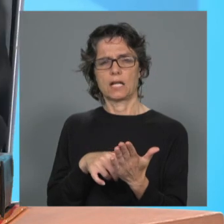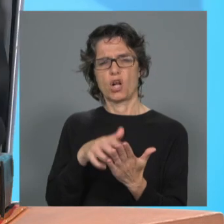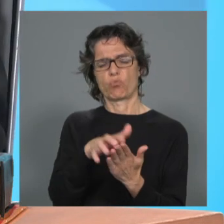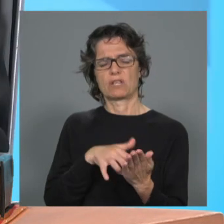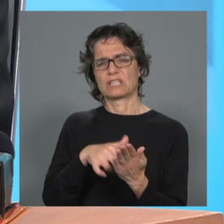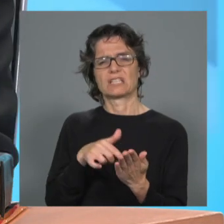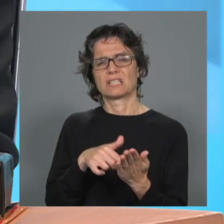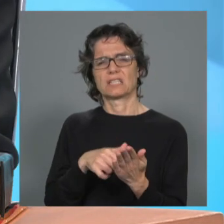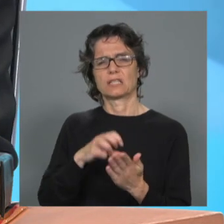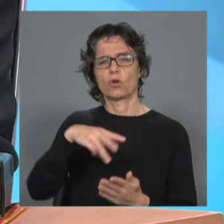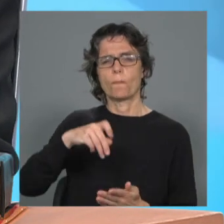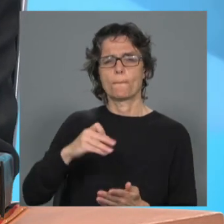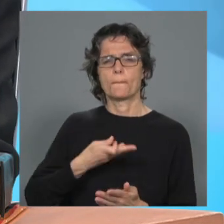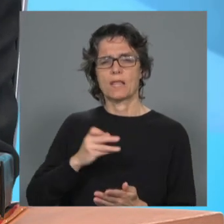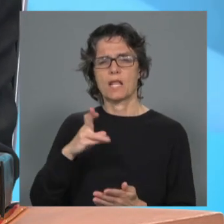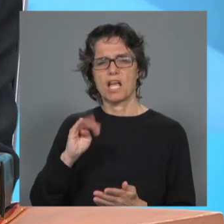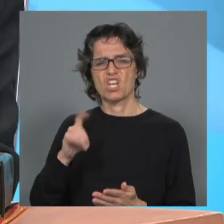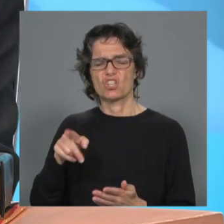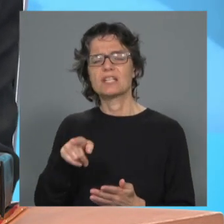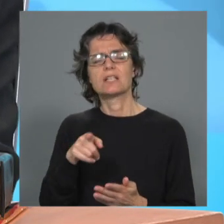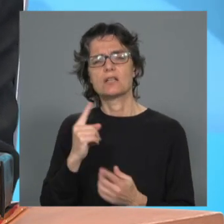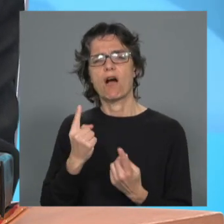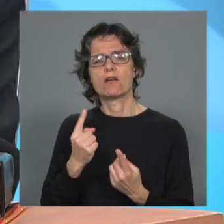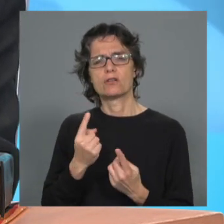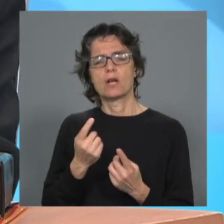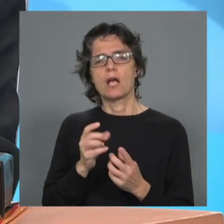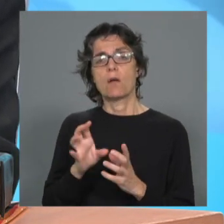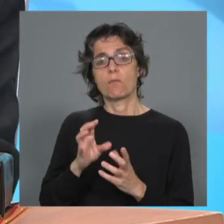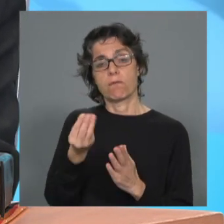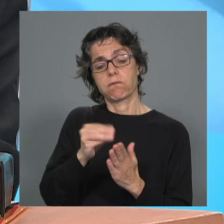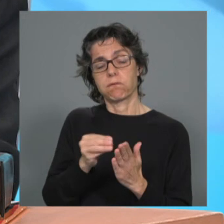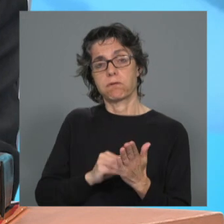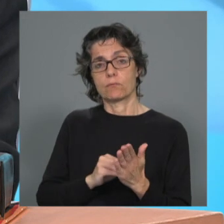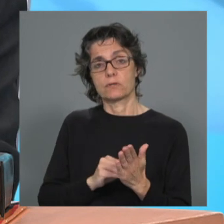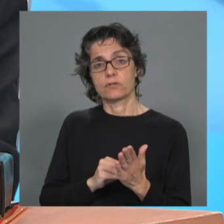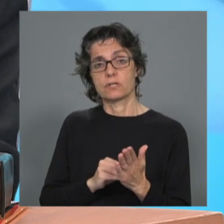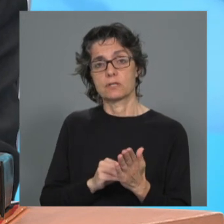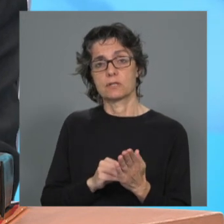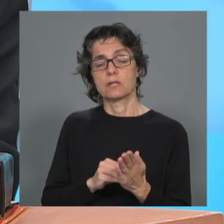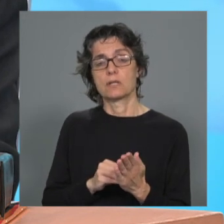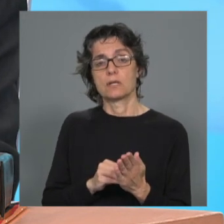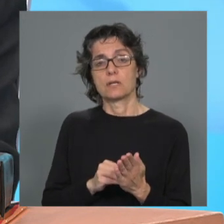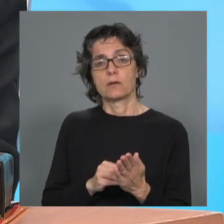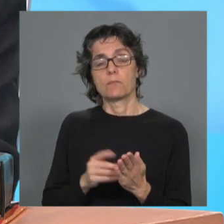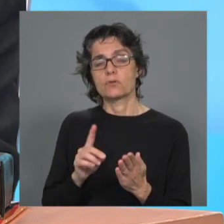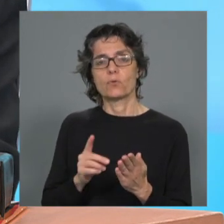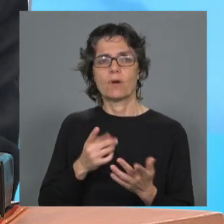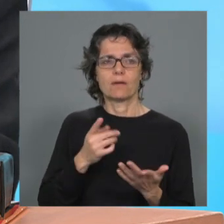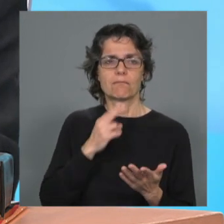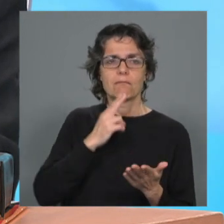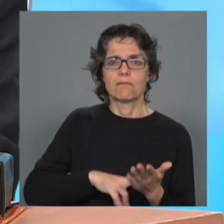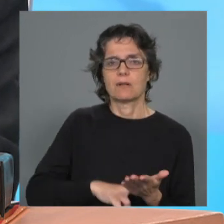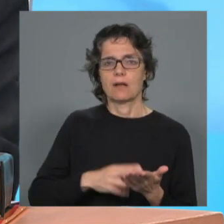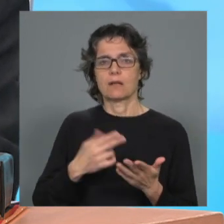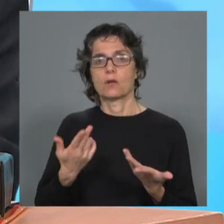é um Midrash. O Midrash tem a ver com o género literário e não tem a ver com a questão da verdade, da